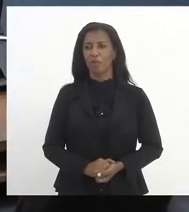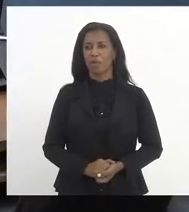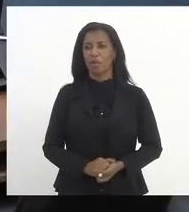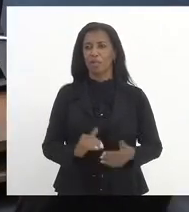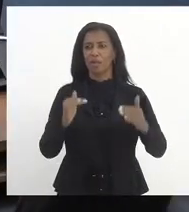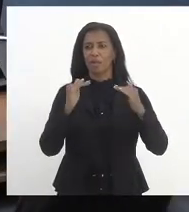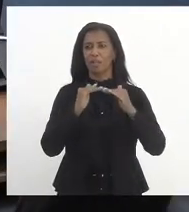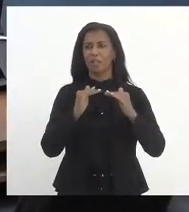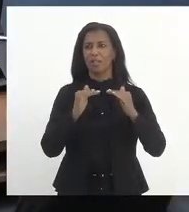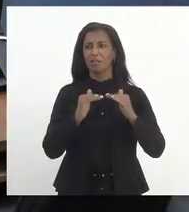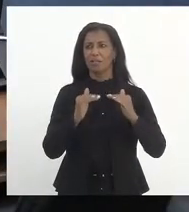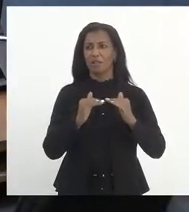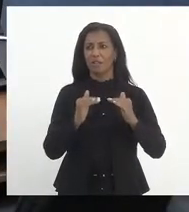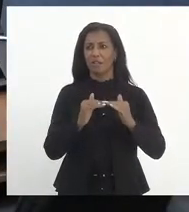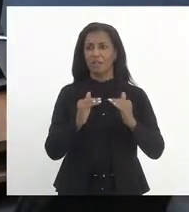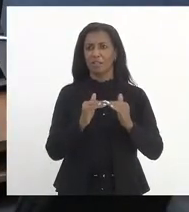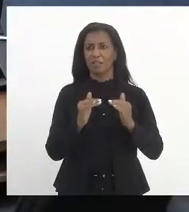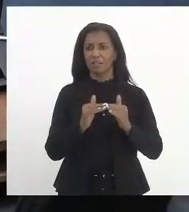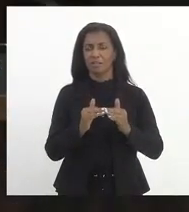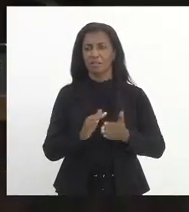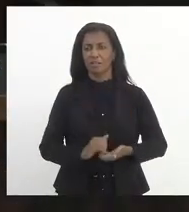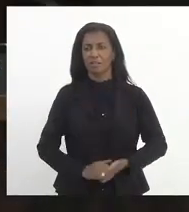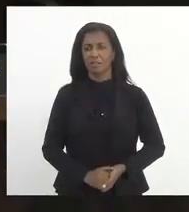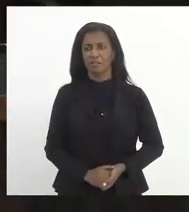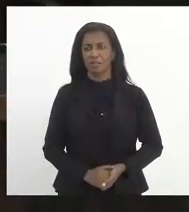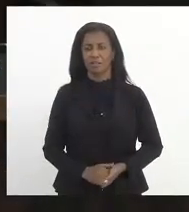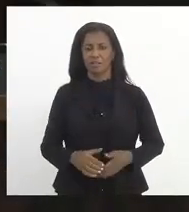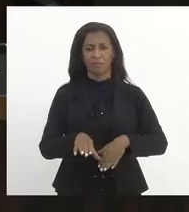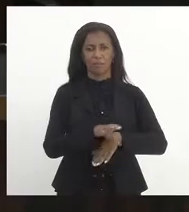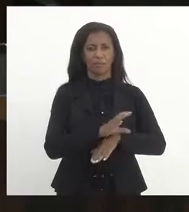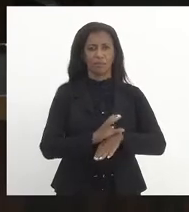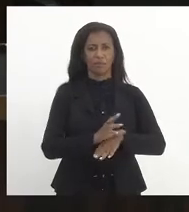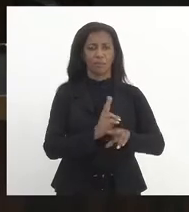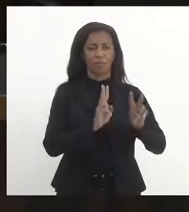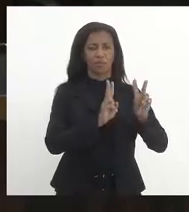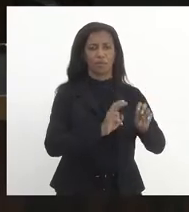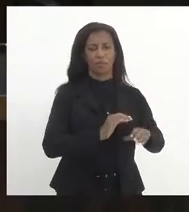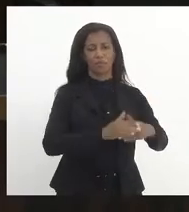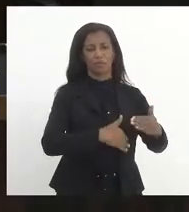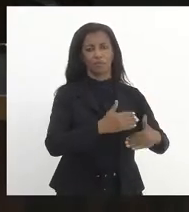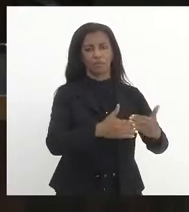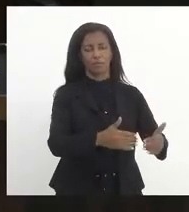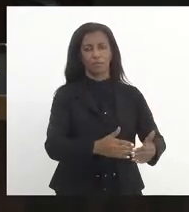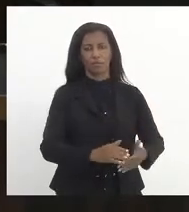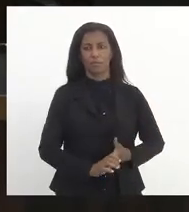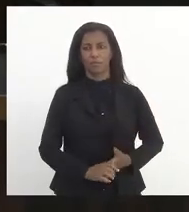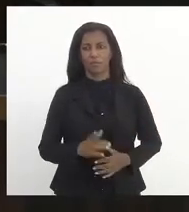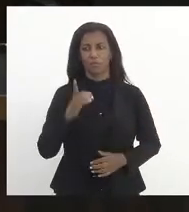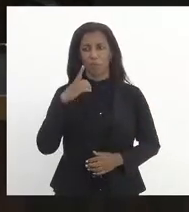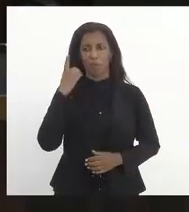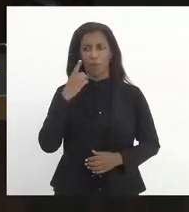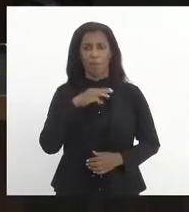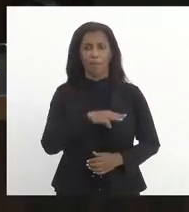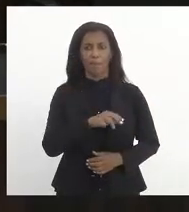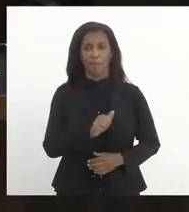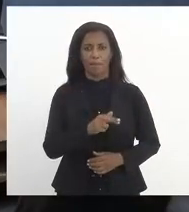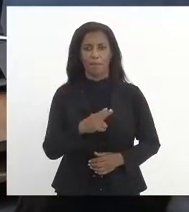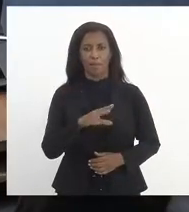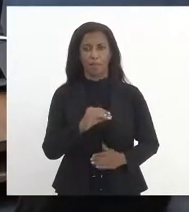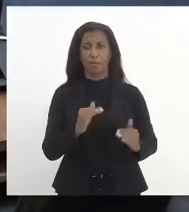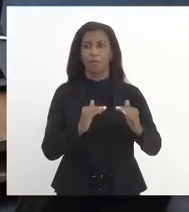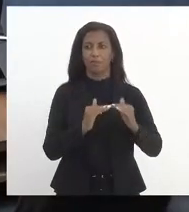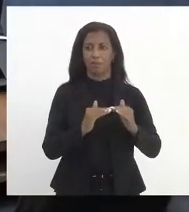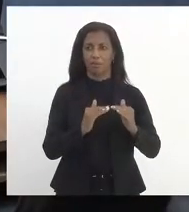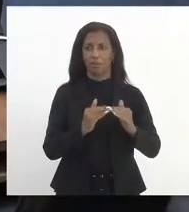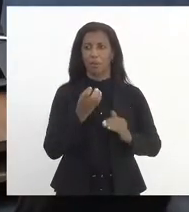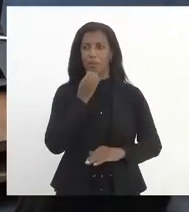Favorável, presidente. Favorável. Obrigado. Pela Comissão de Assuntos Municipais e Desenvolvimento Regional, deputado Carlos Macedo. Favorável,